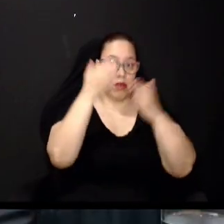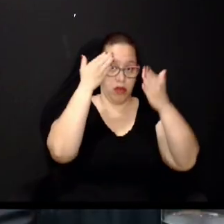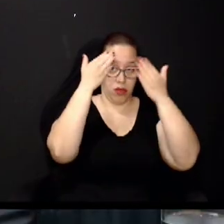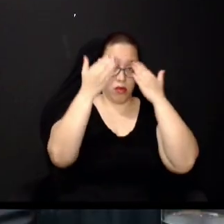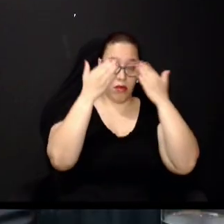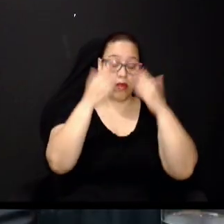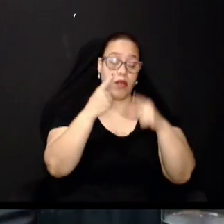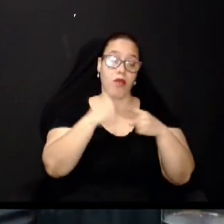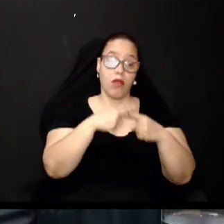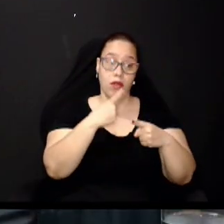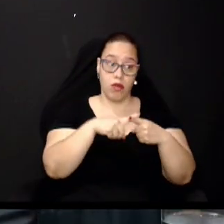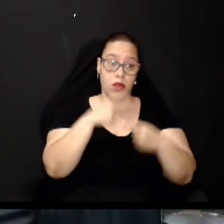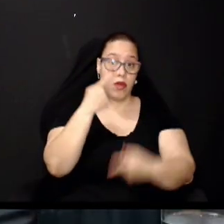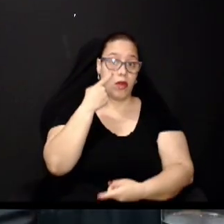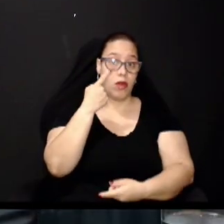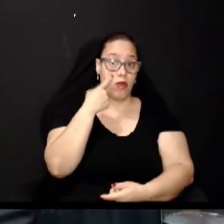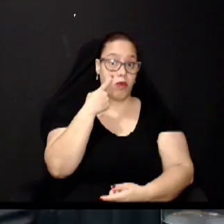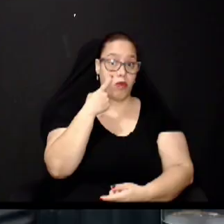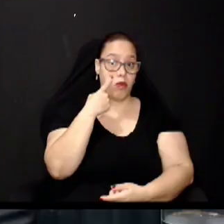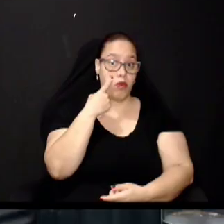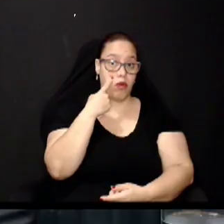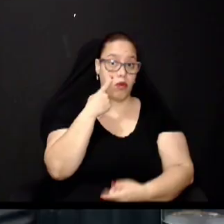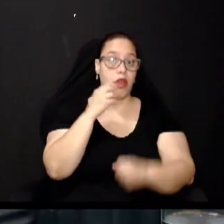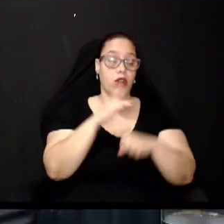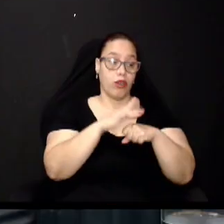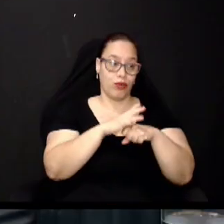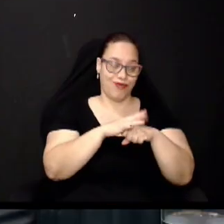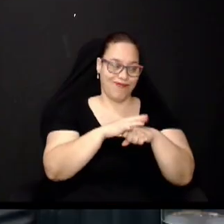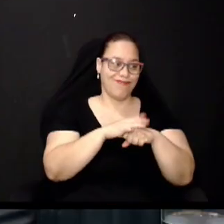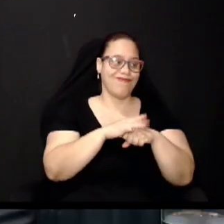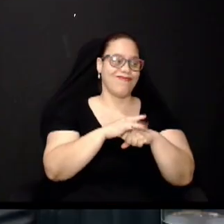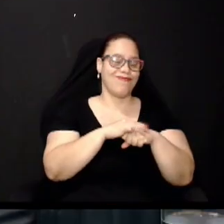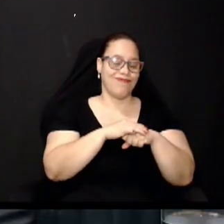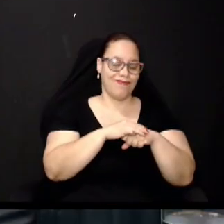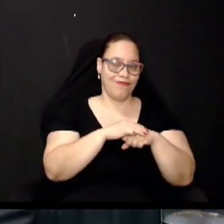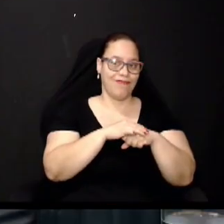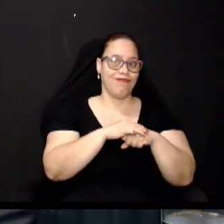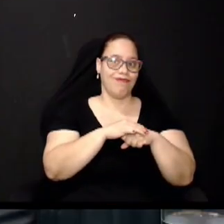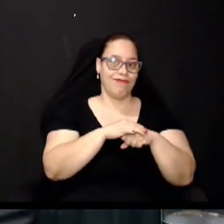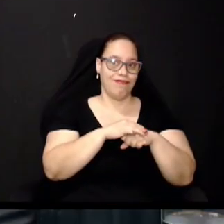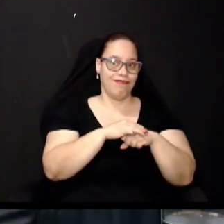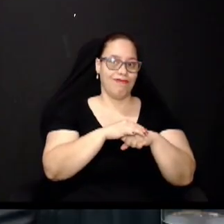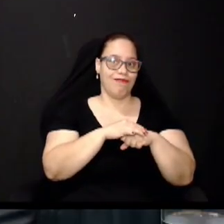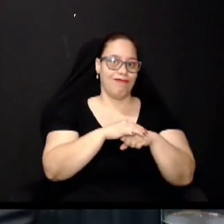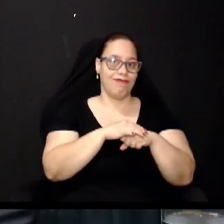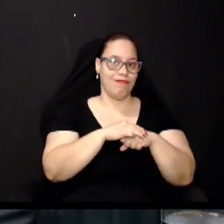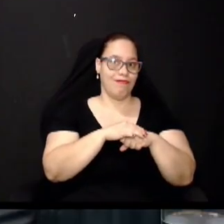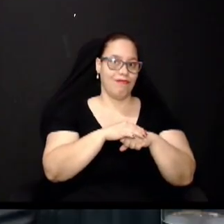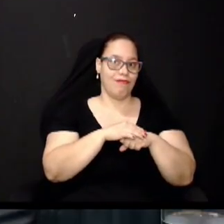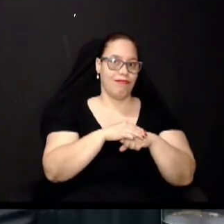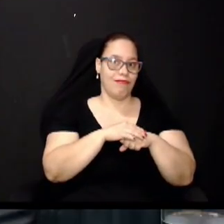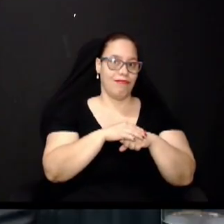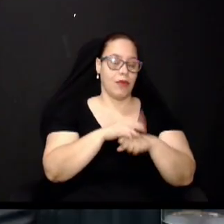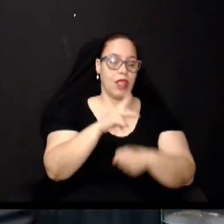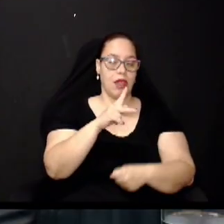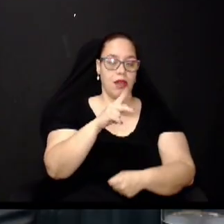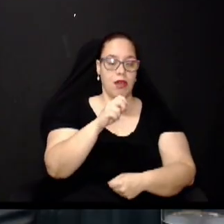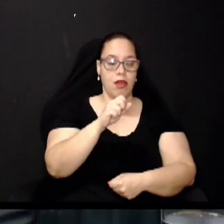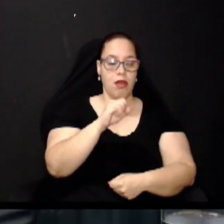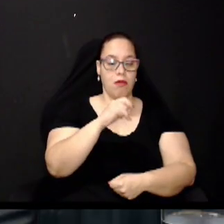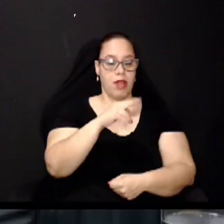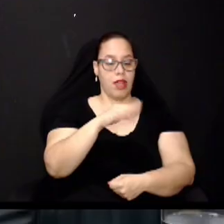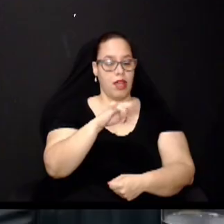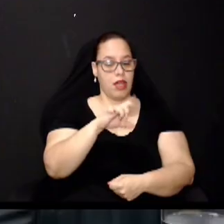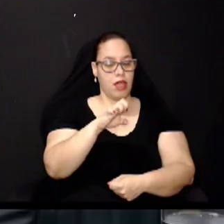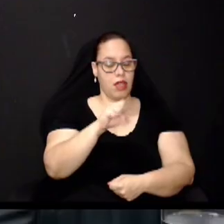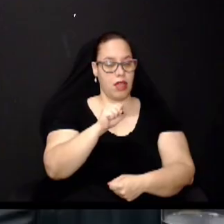vê situações muito patológicas, né? A gente vê, a psicanálise ela usa um termo que se chama compulsão à